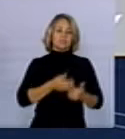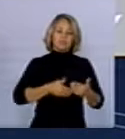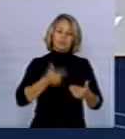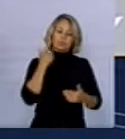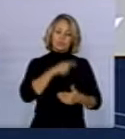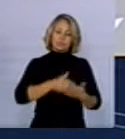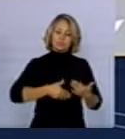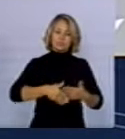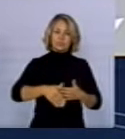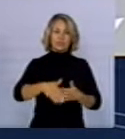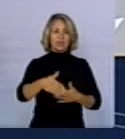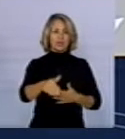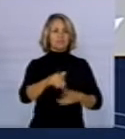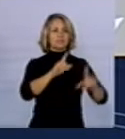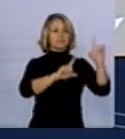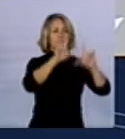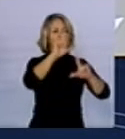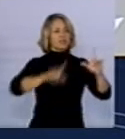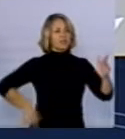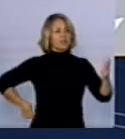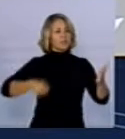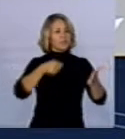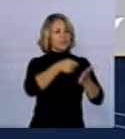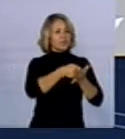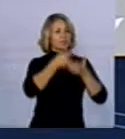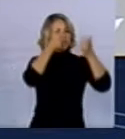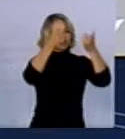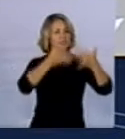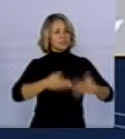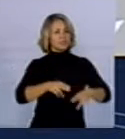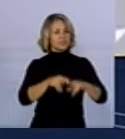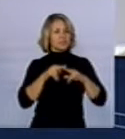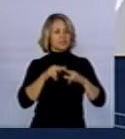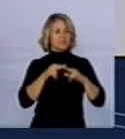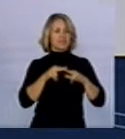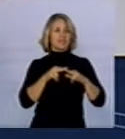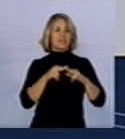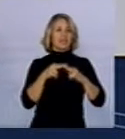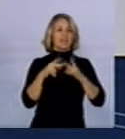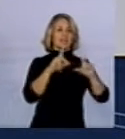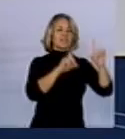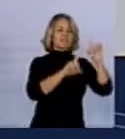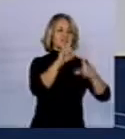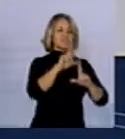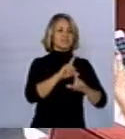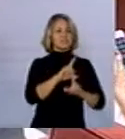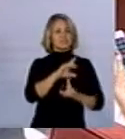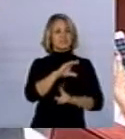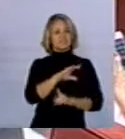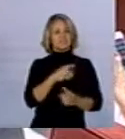segmento da TV por assinatura, que falará pela televisão Cidade S.A.